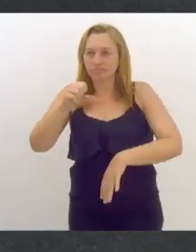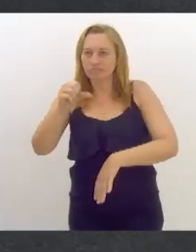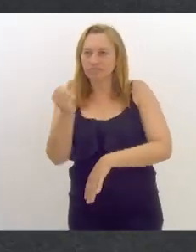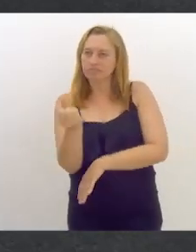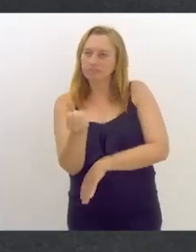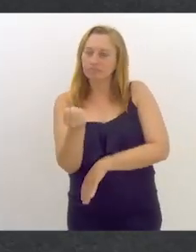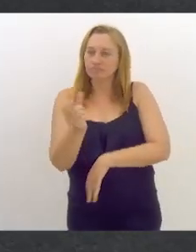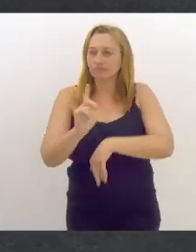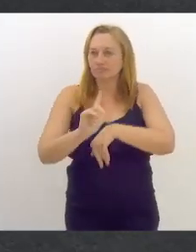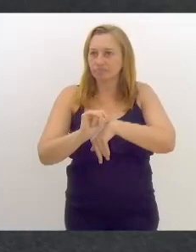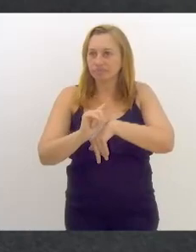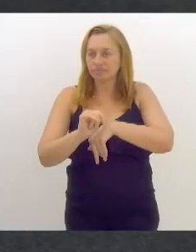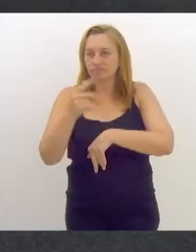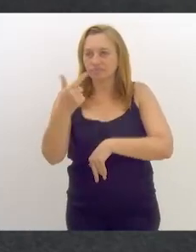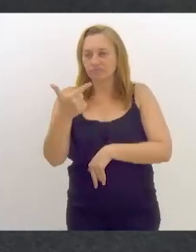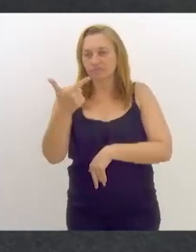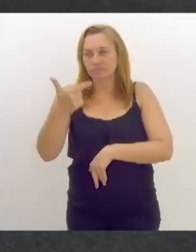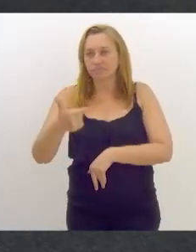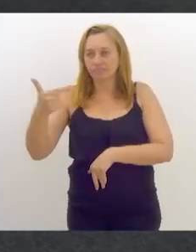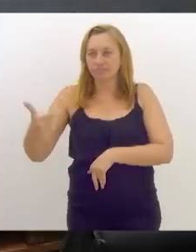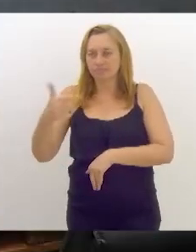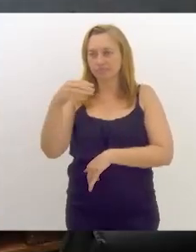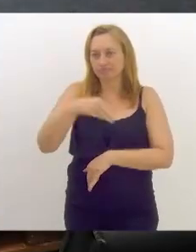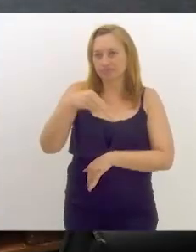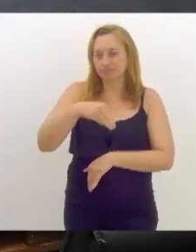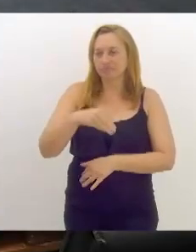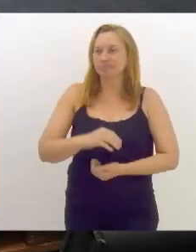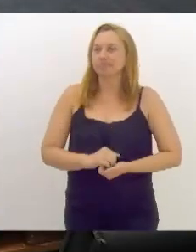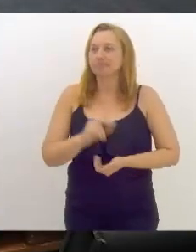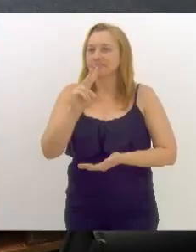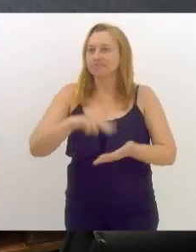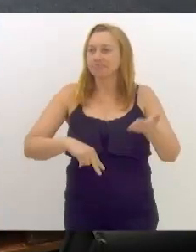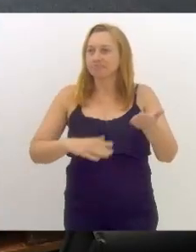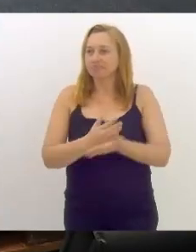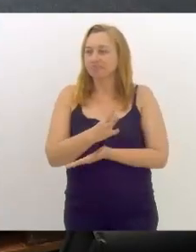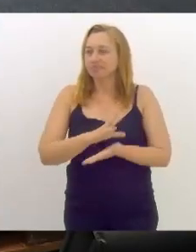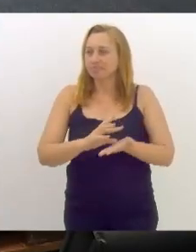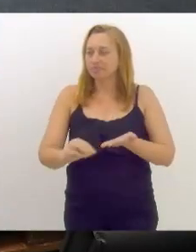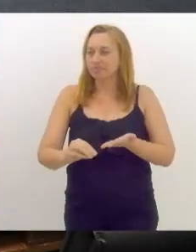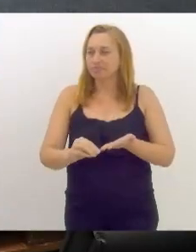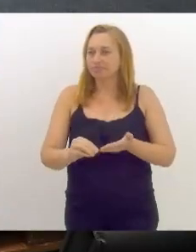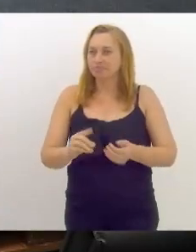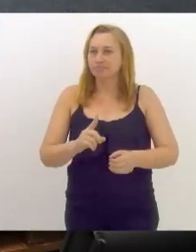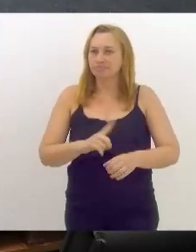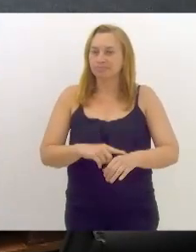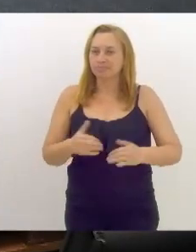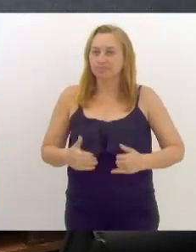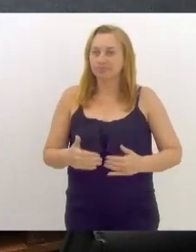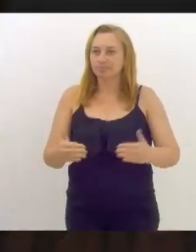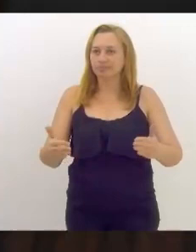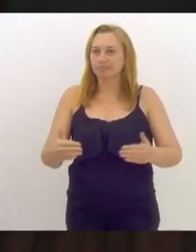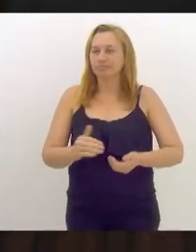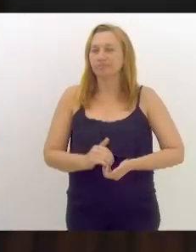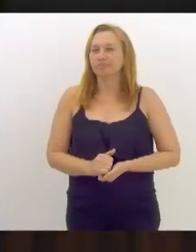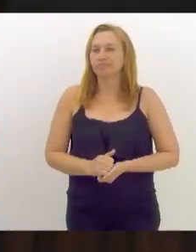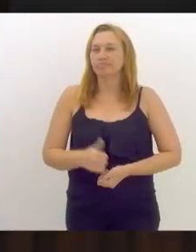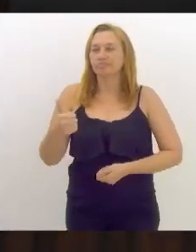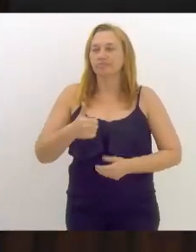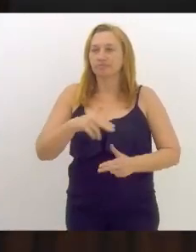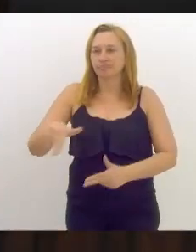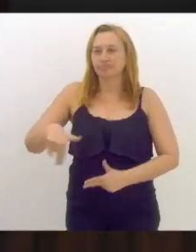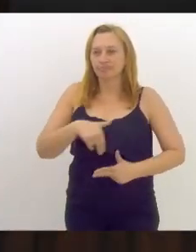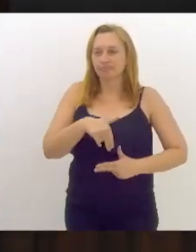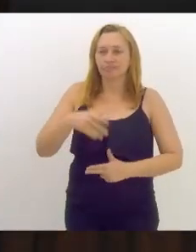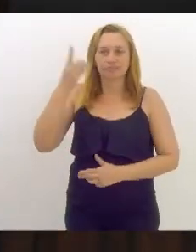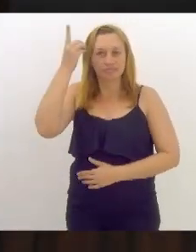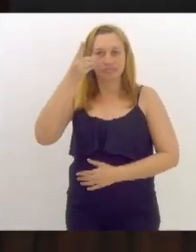16 horas e 22 minutos. Lida e aprovada a ata, passa-se ao expediente inicial com o primeiro orador